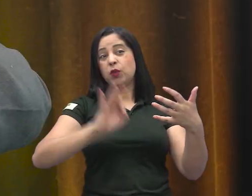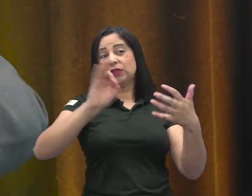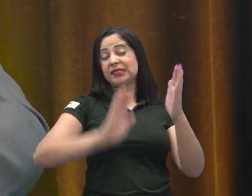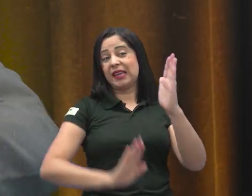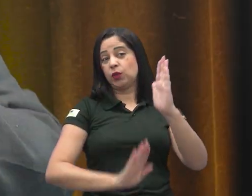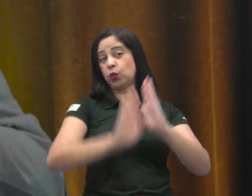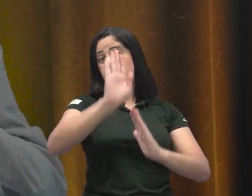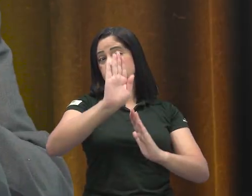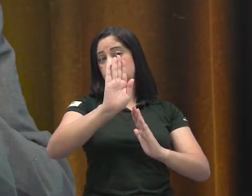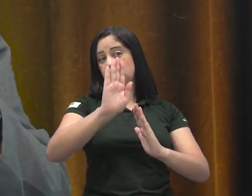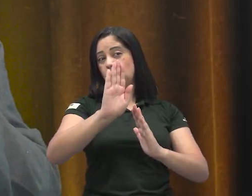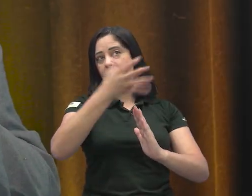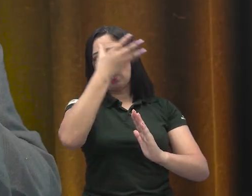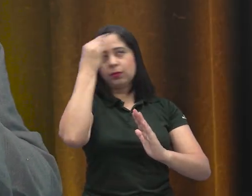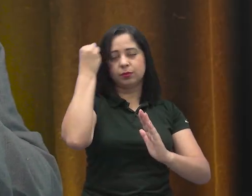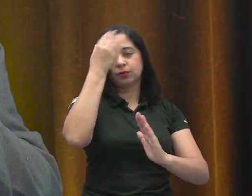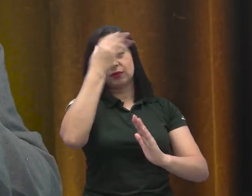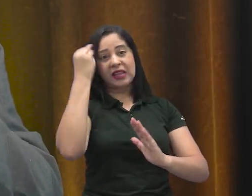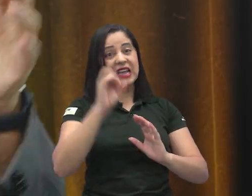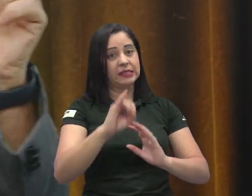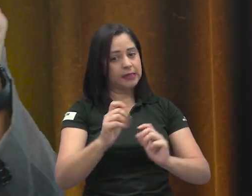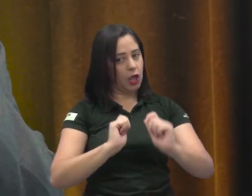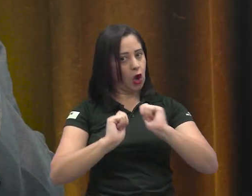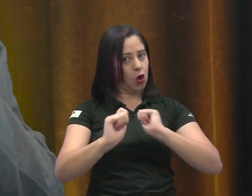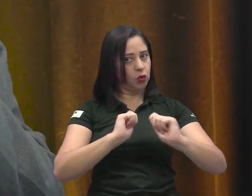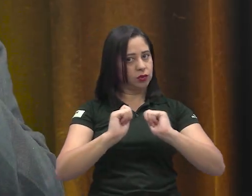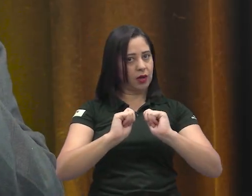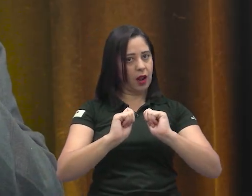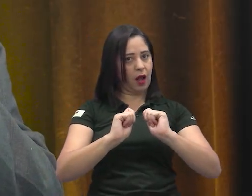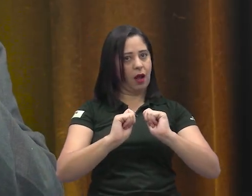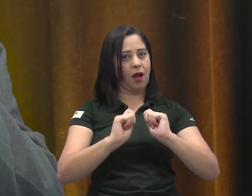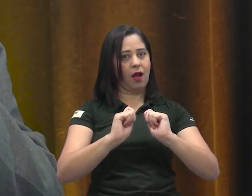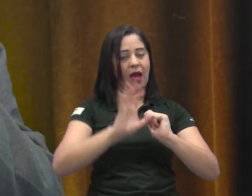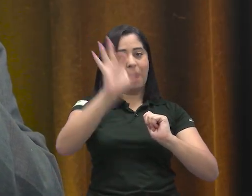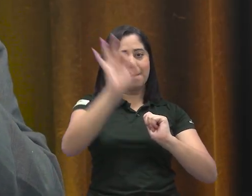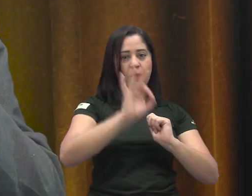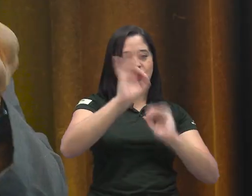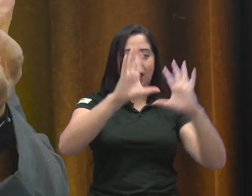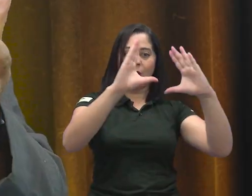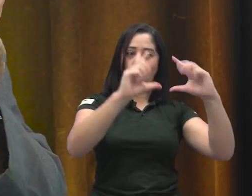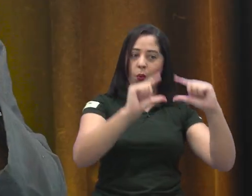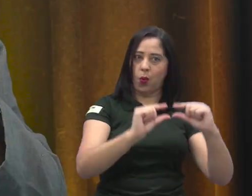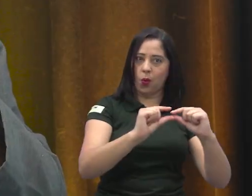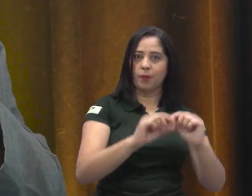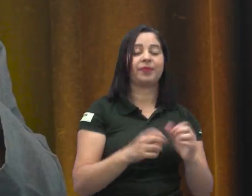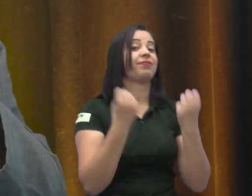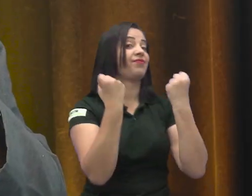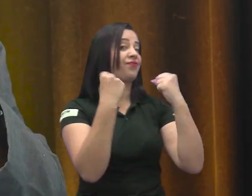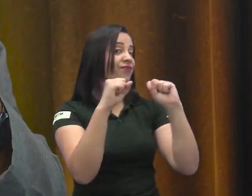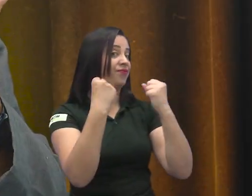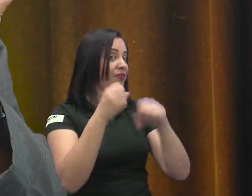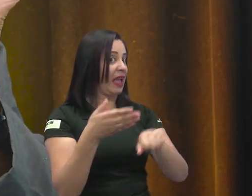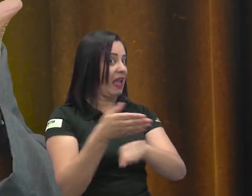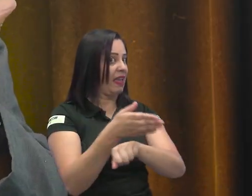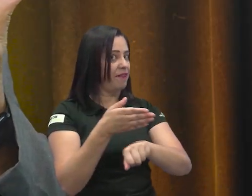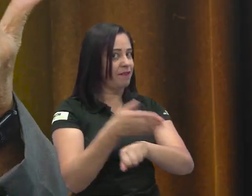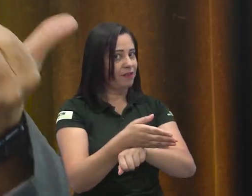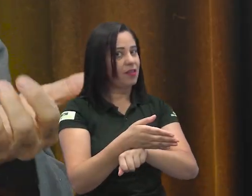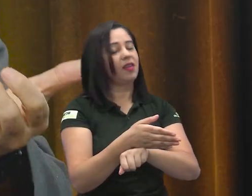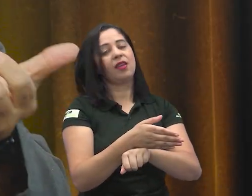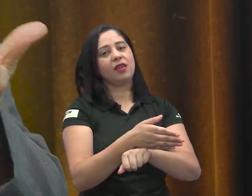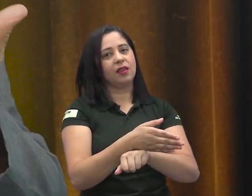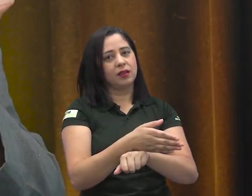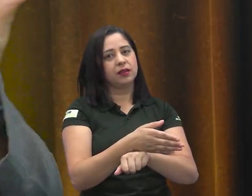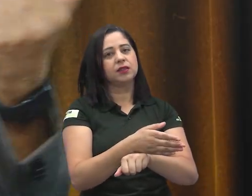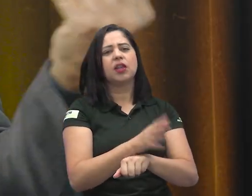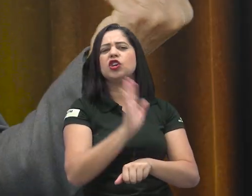chance de você ter Alzheimer. Se você controla isso, você já está reduzindo sua chance. Atividade física, né? Tem